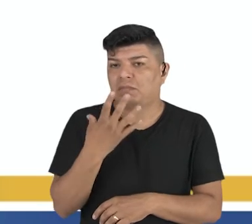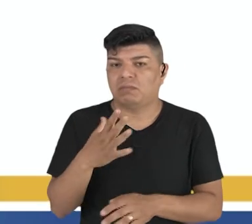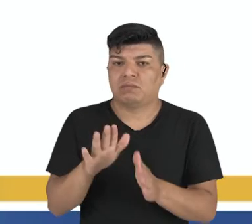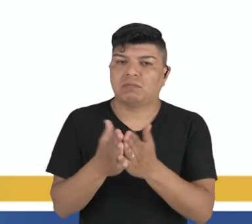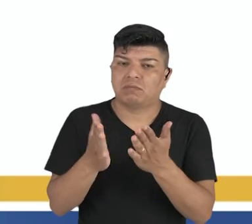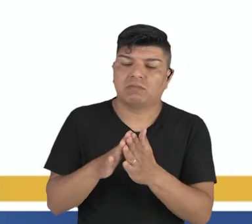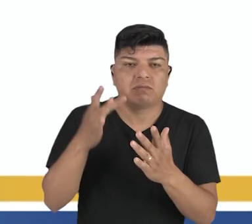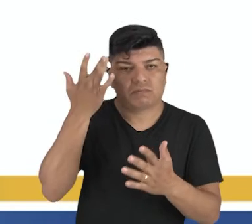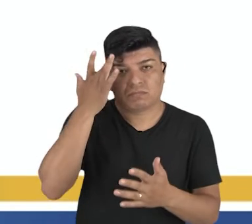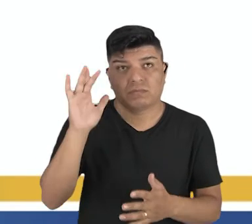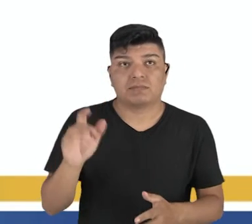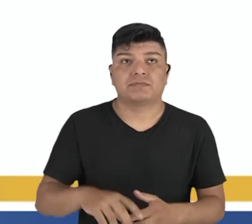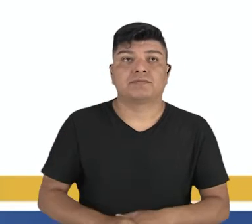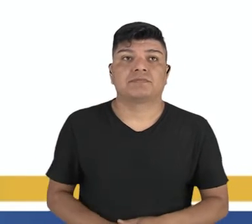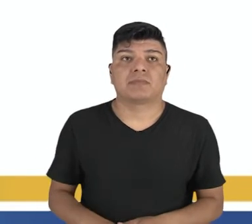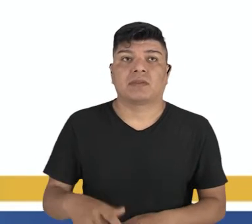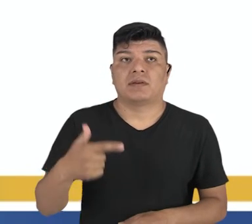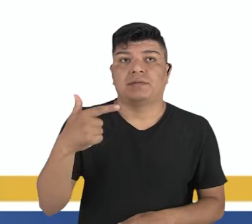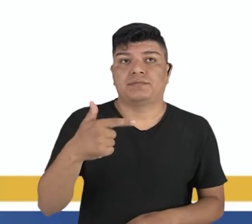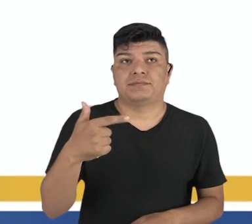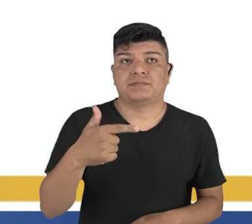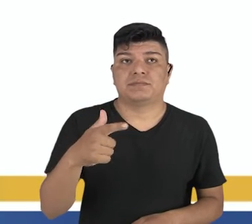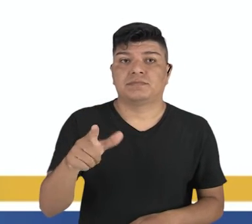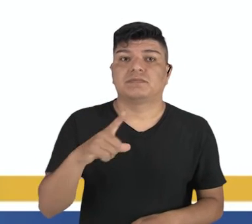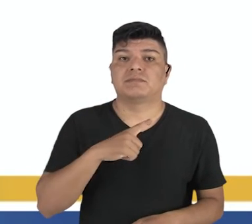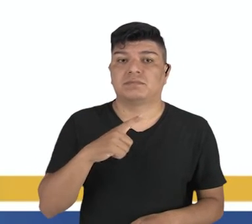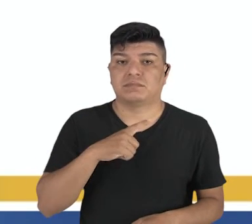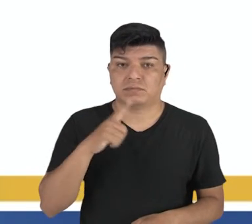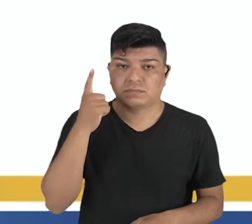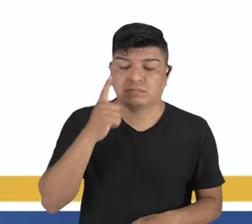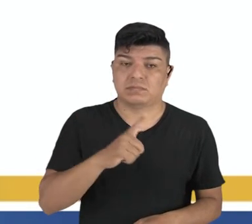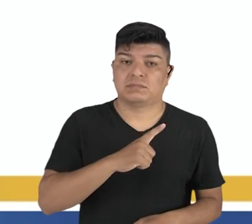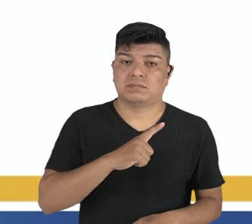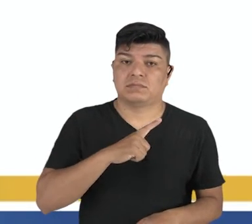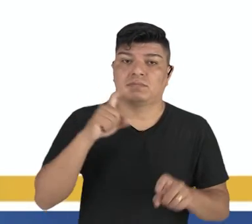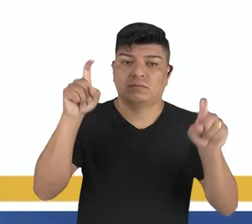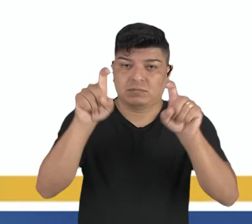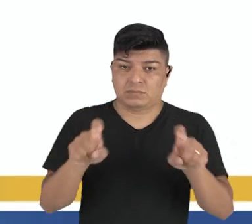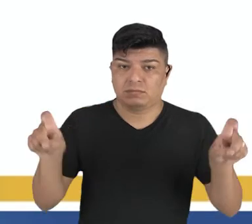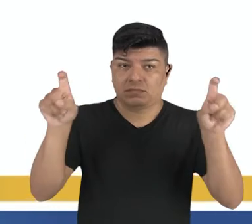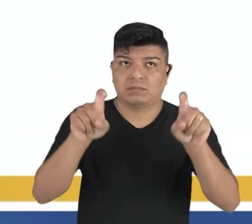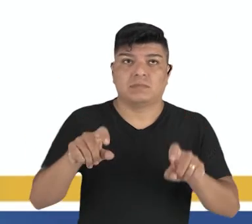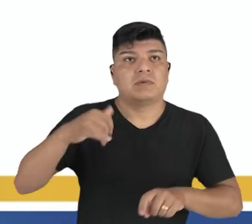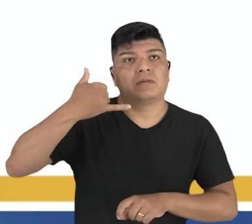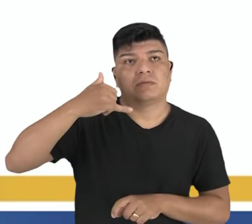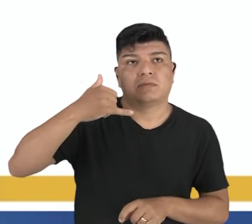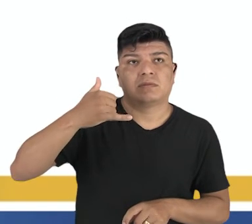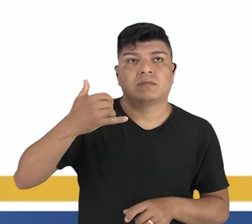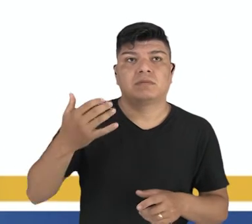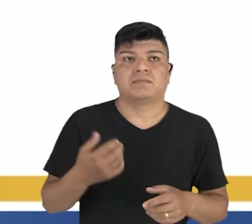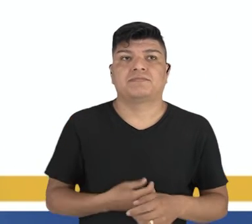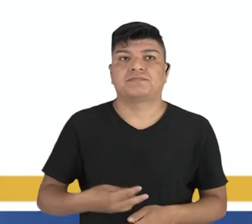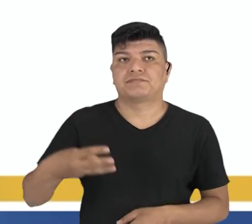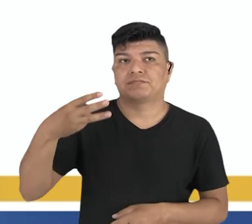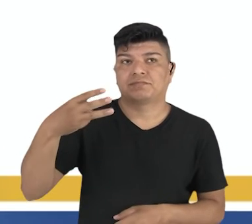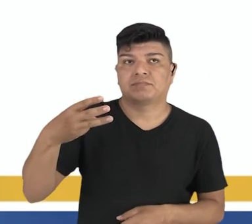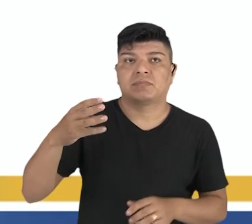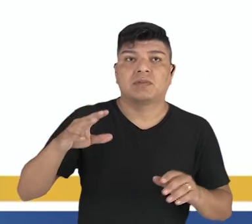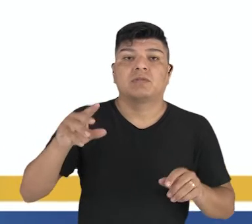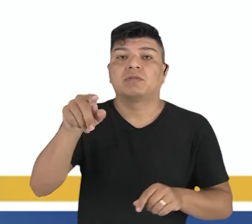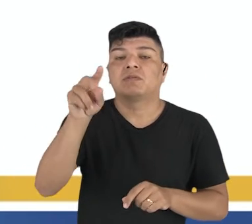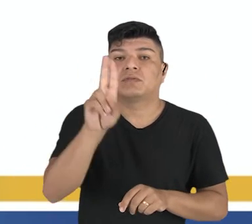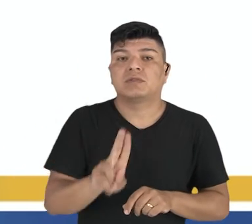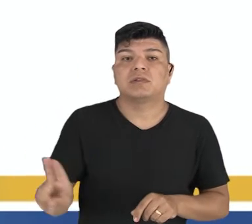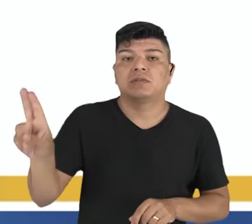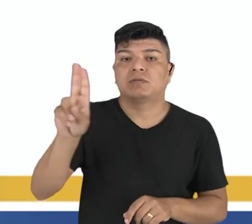excelente? 2. Você tem acesso ao computador, ou tablet, ou smartphone? 3. Que dispositivo você